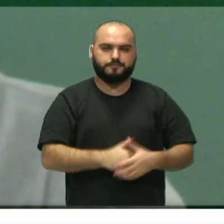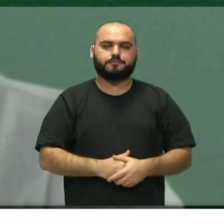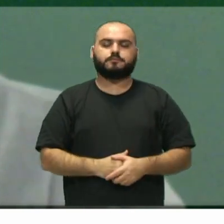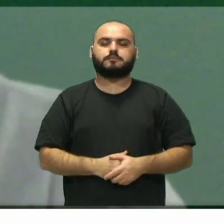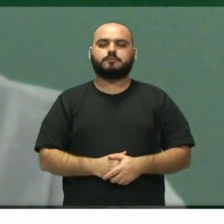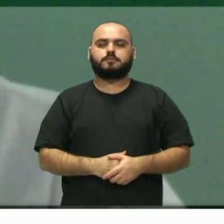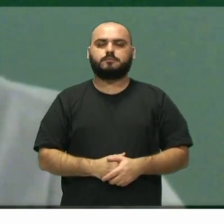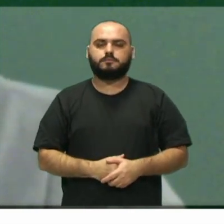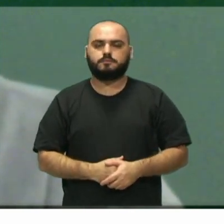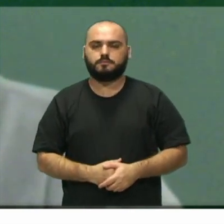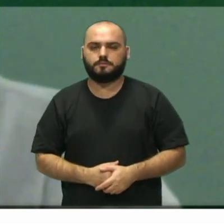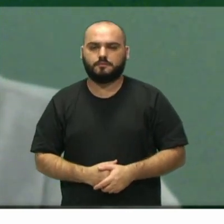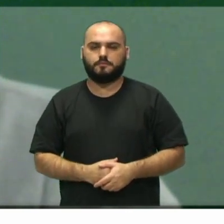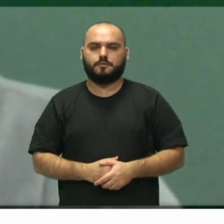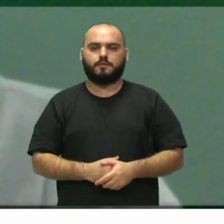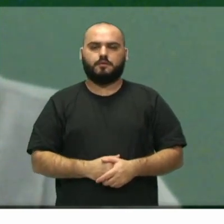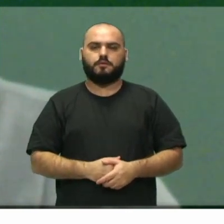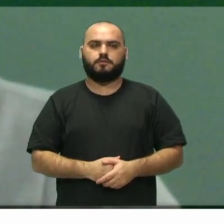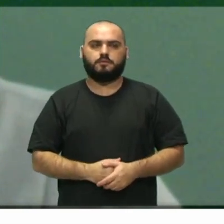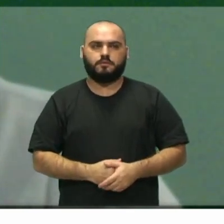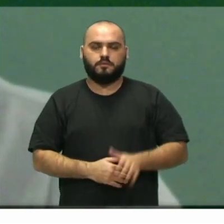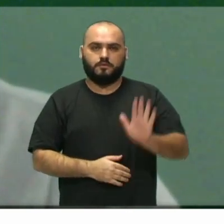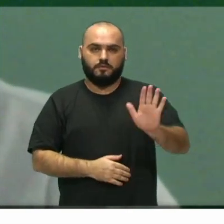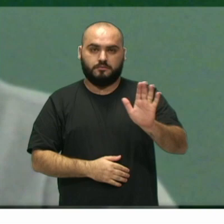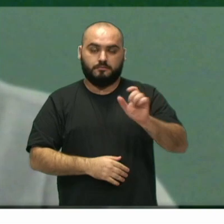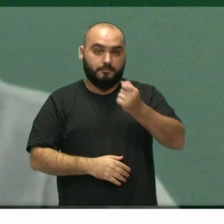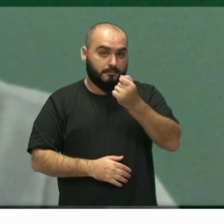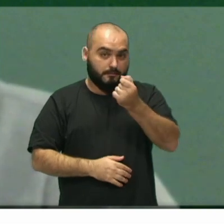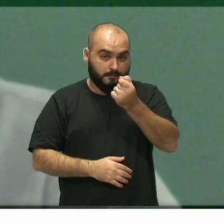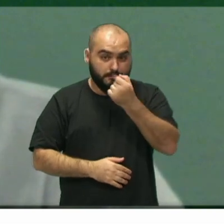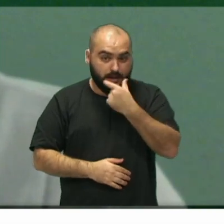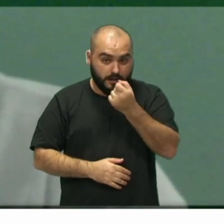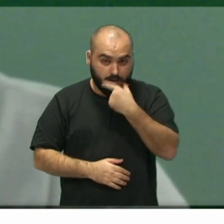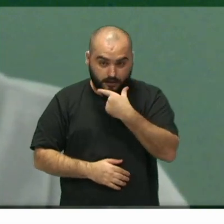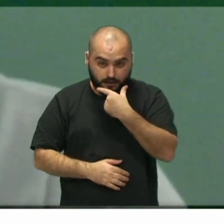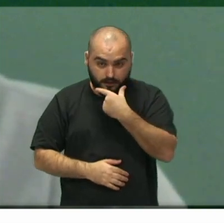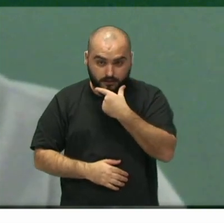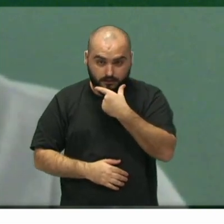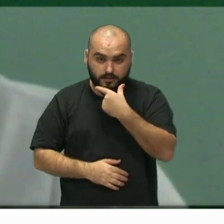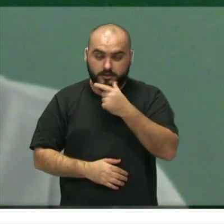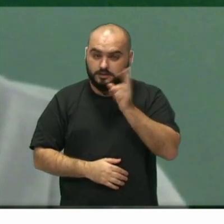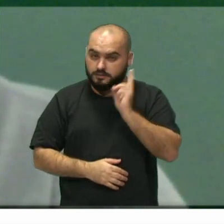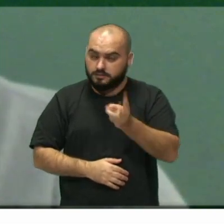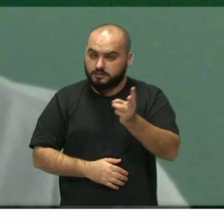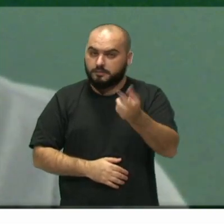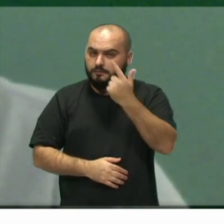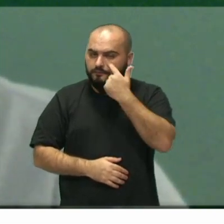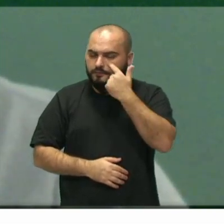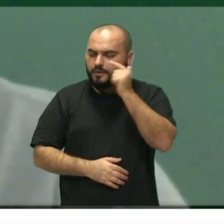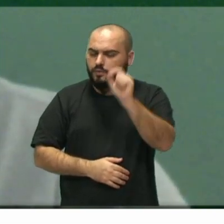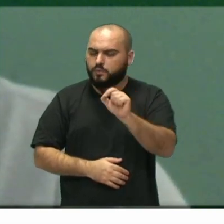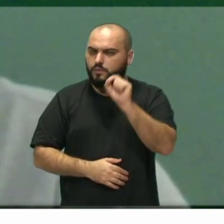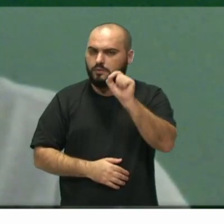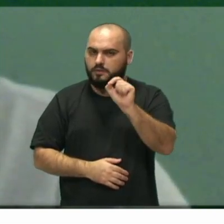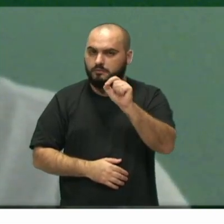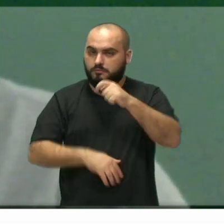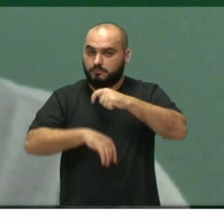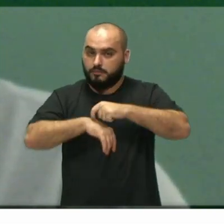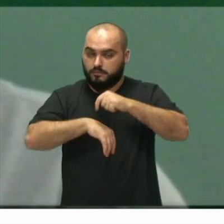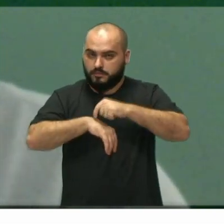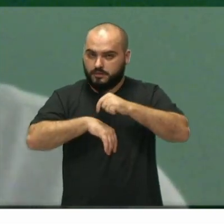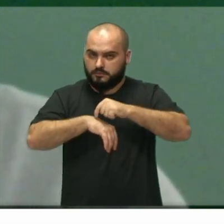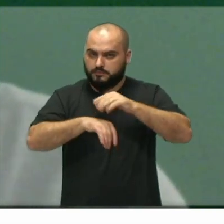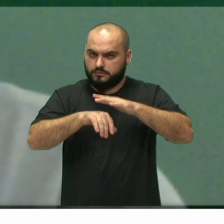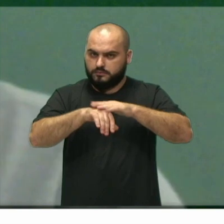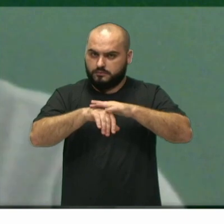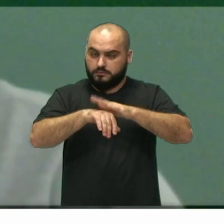digo o seguinte, a medicação, eu sempre comparo assim, o momento do adoecimento,